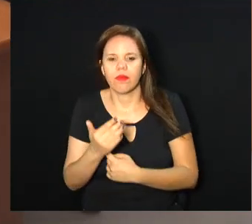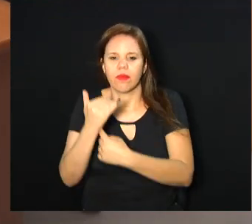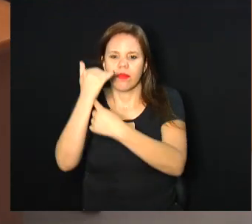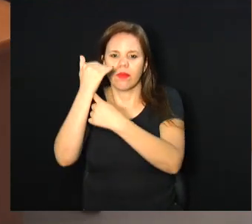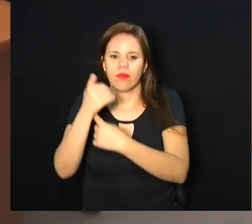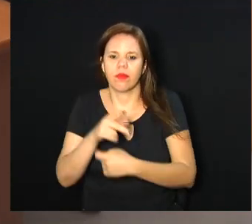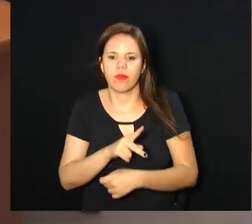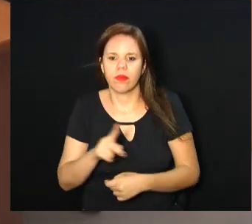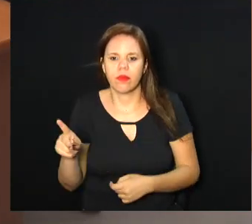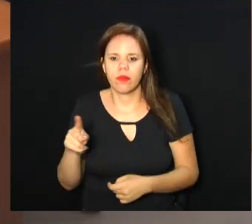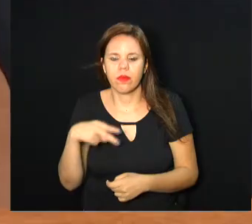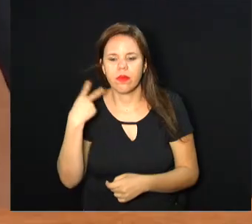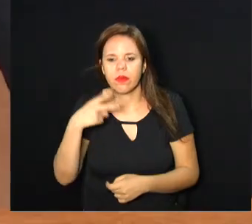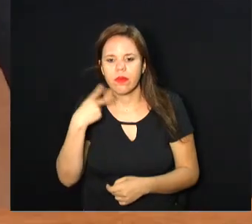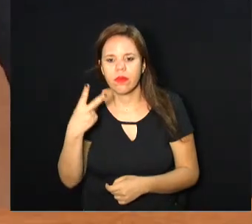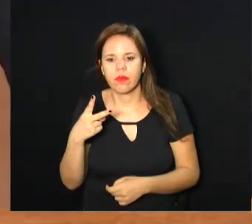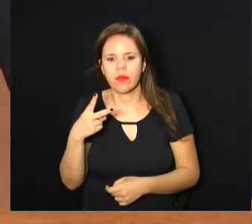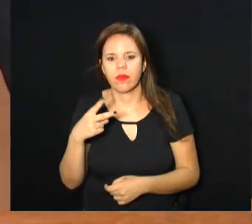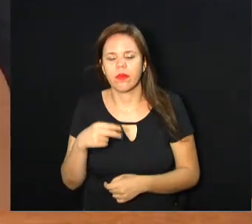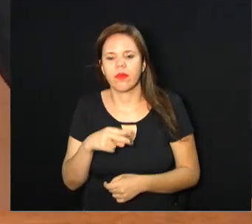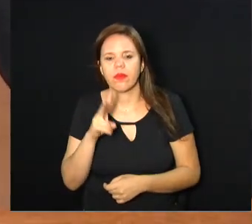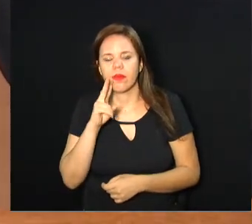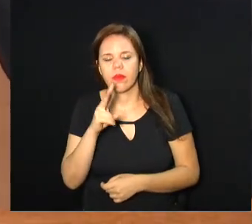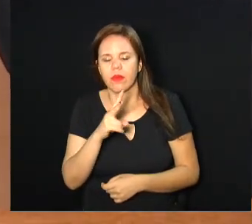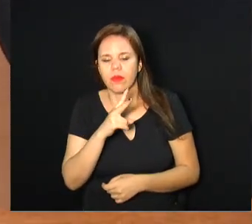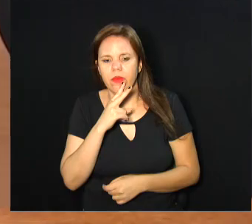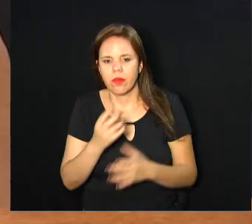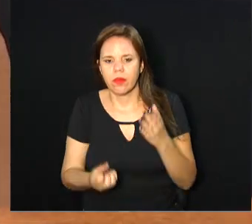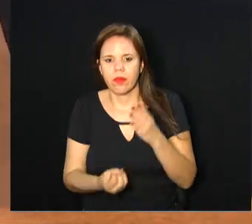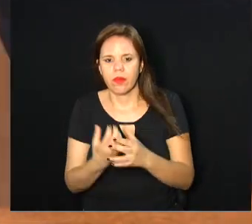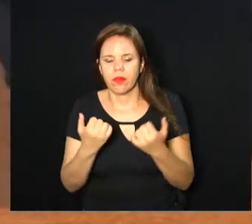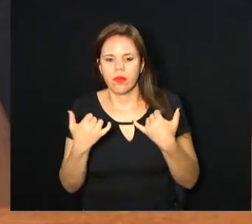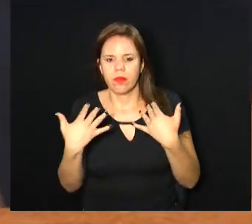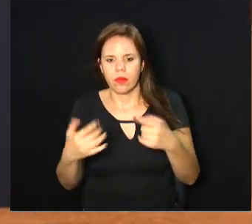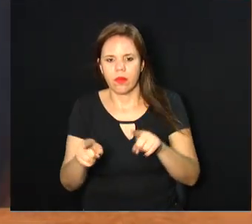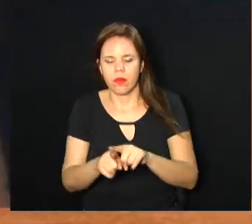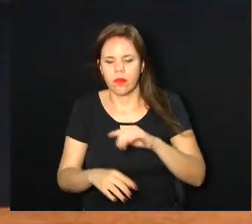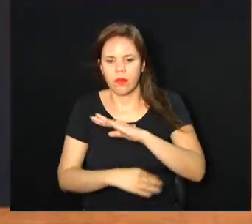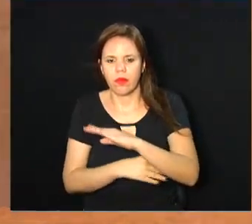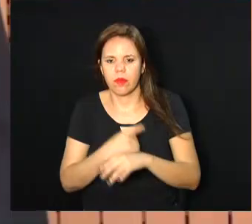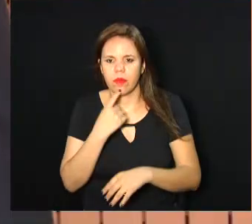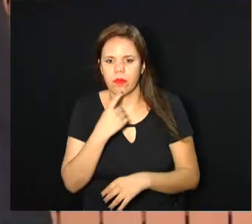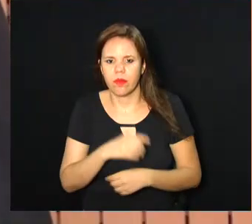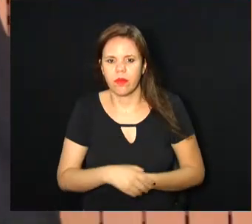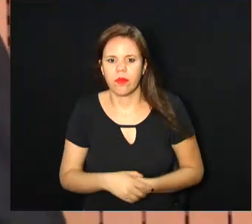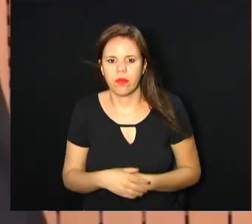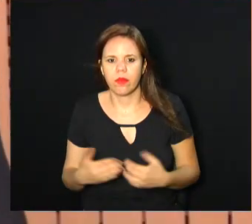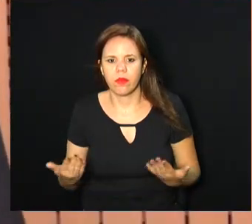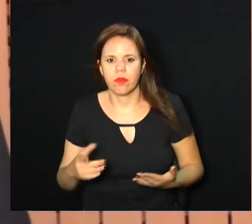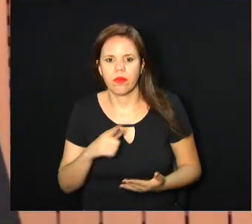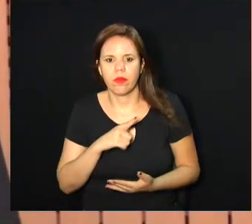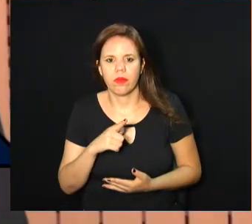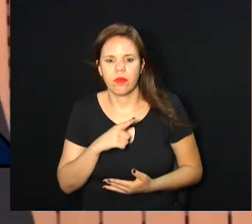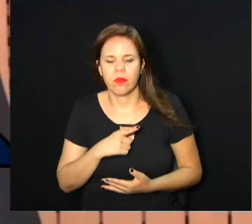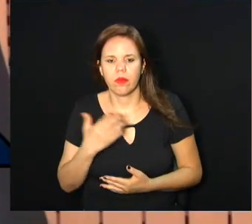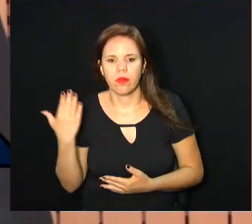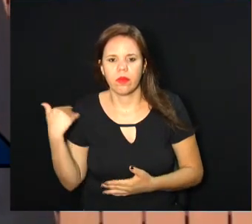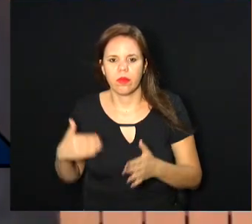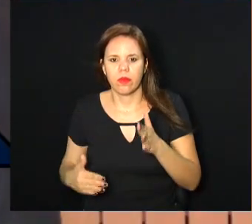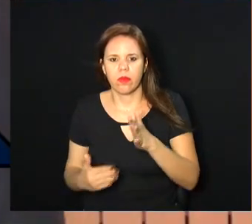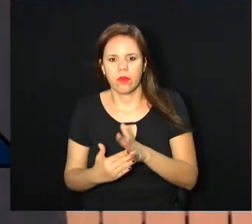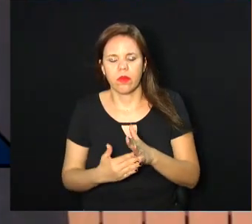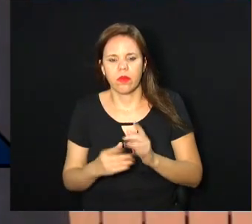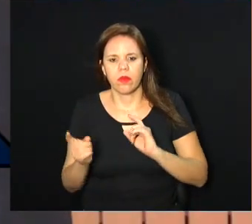é presidida pelo vereador Vinícius Gratti, foi realizada no plenarinho da Câmara Municipal de Campinas. Hoje nós tivemos aí a última